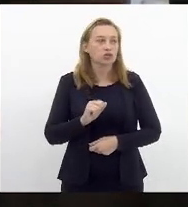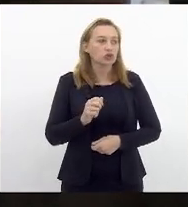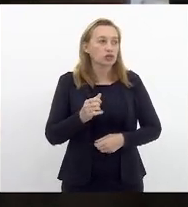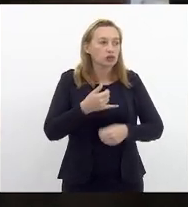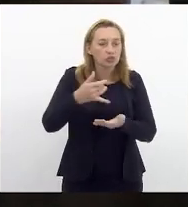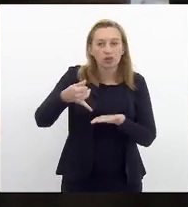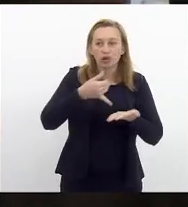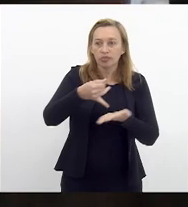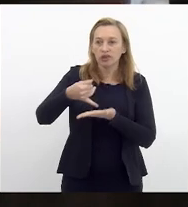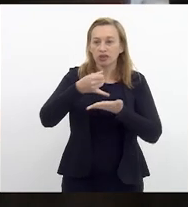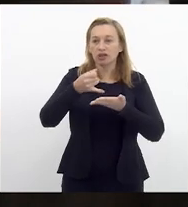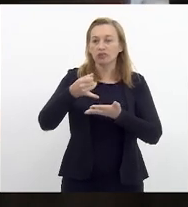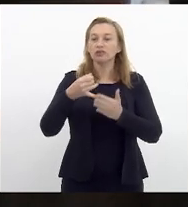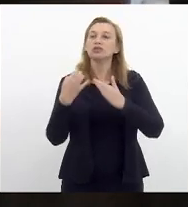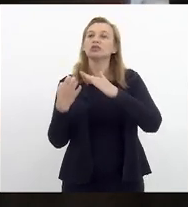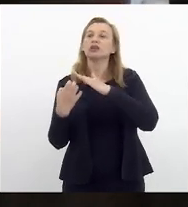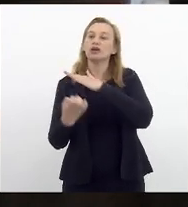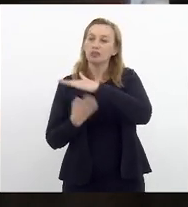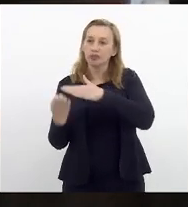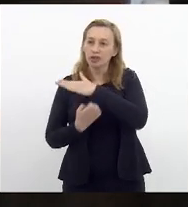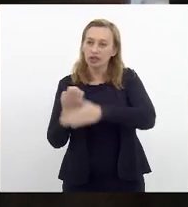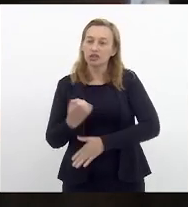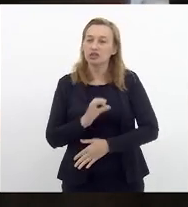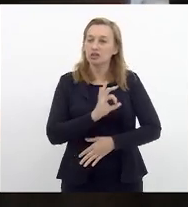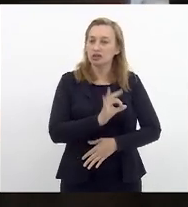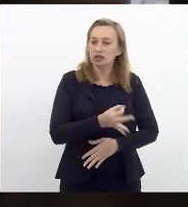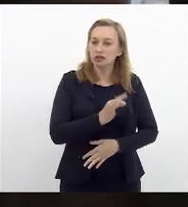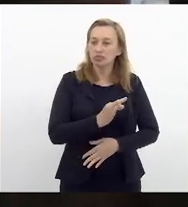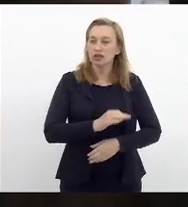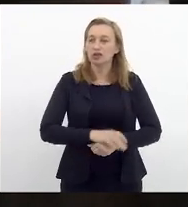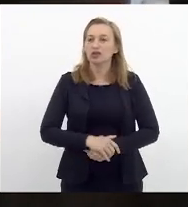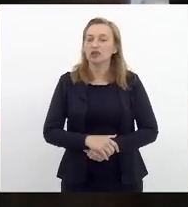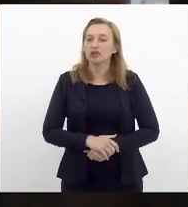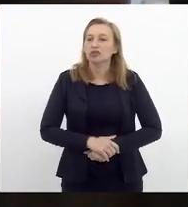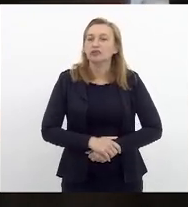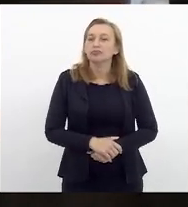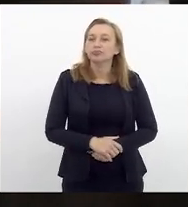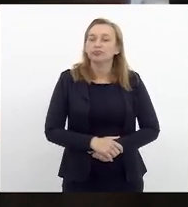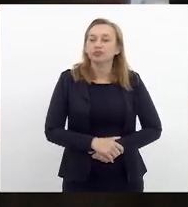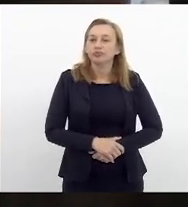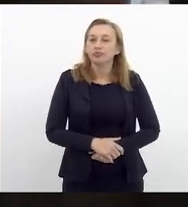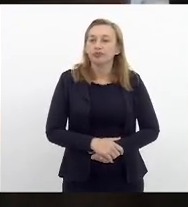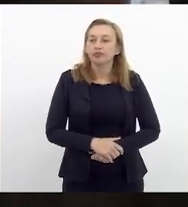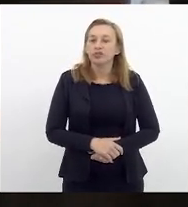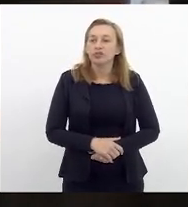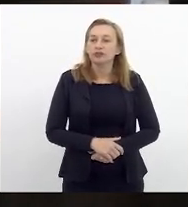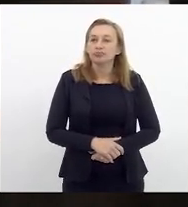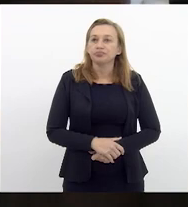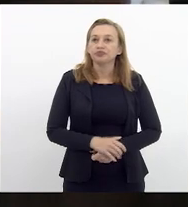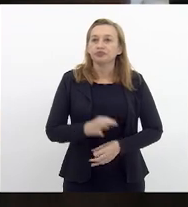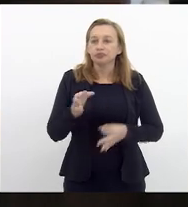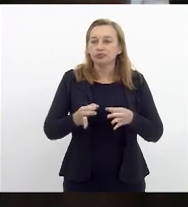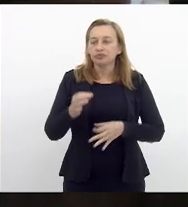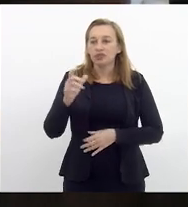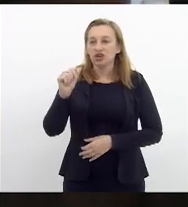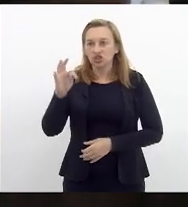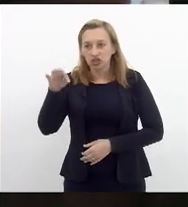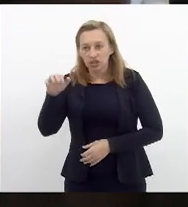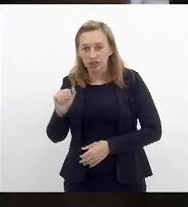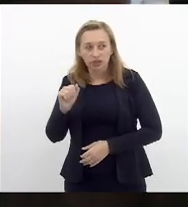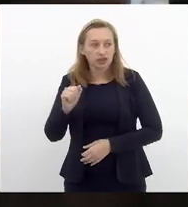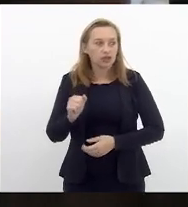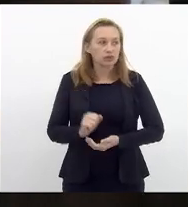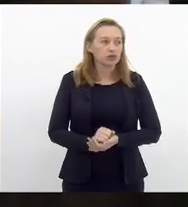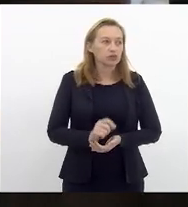da empresa submetida, efetiva ou potencialmente à jurisdição da Agenersa. Não